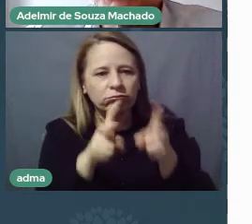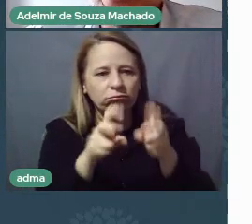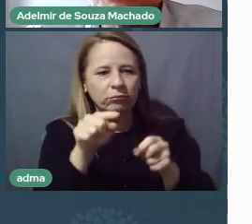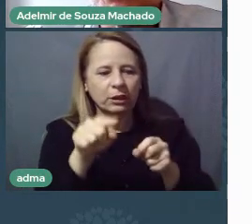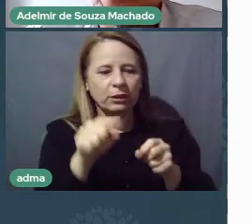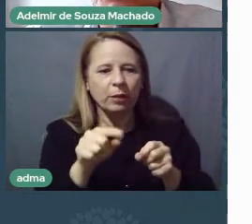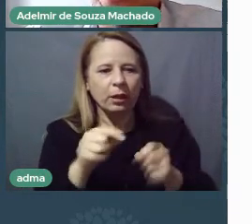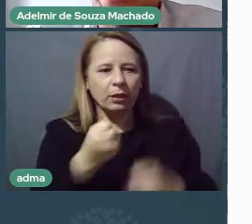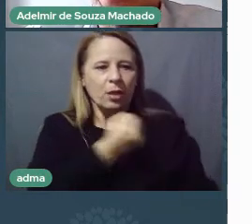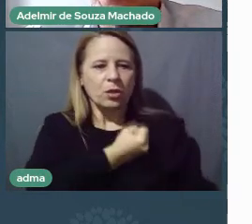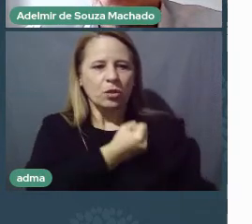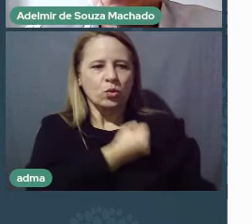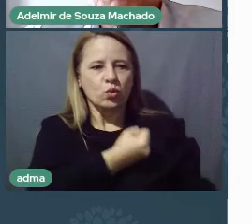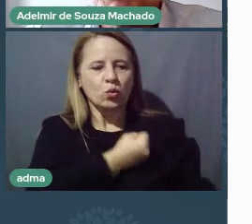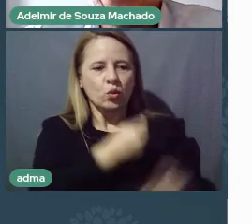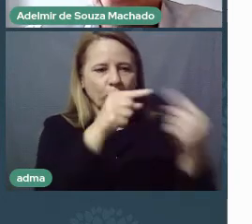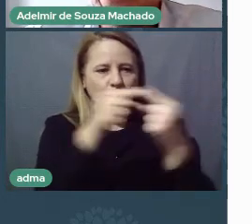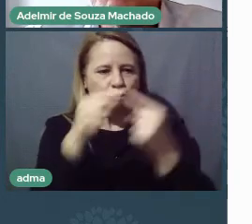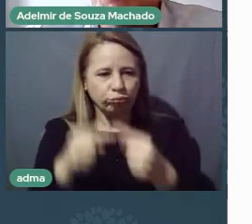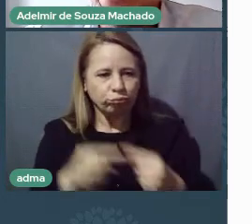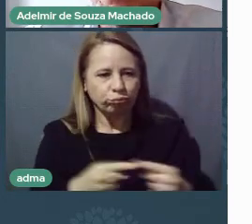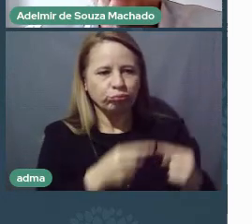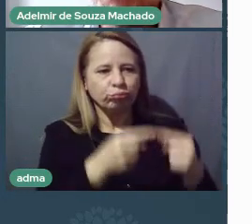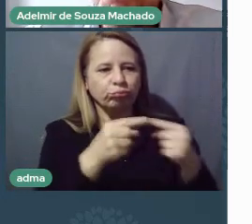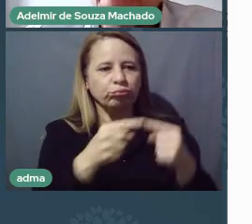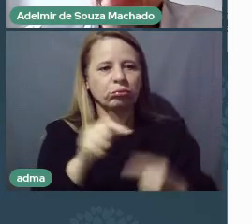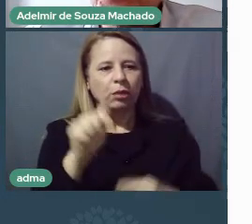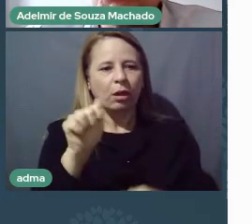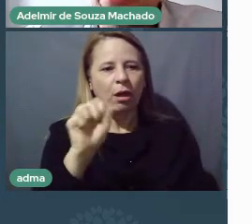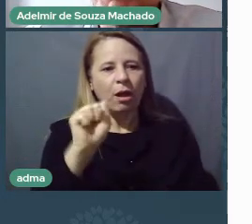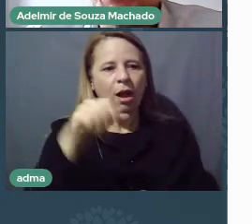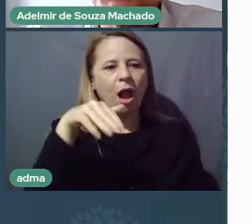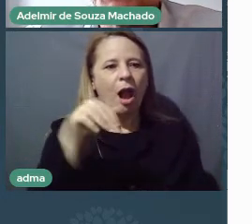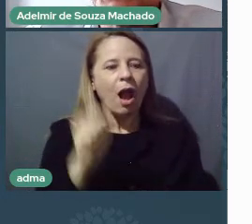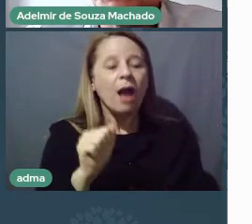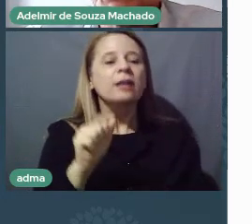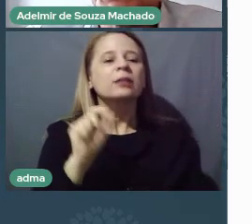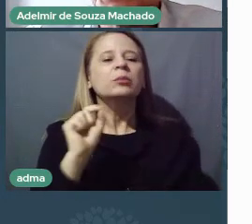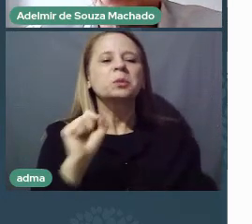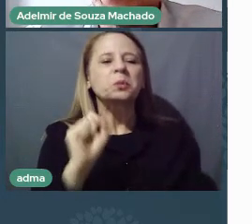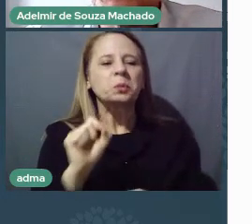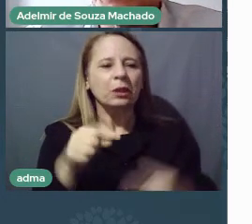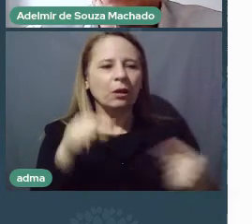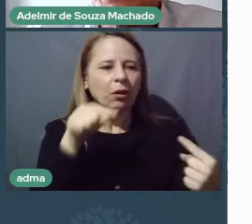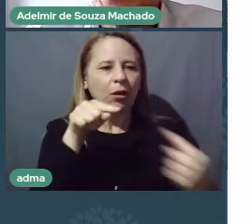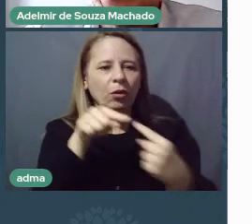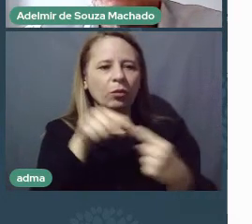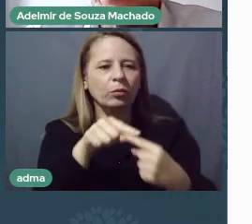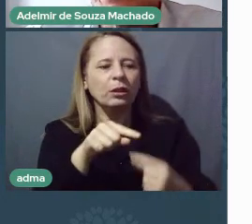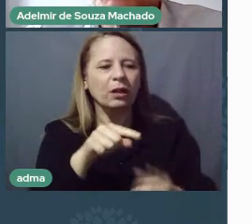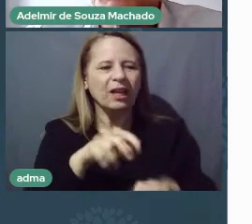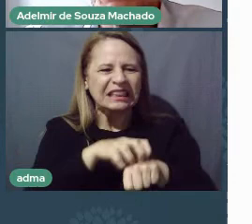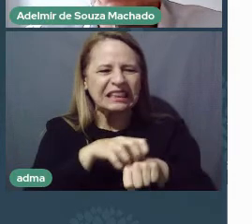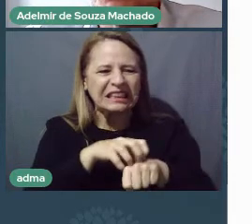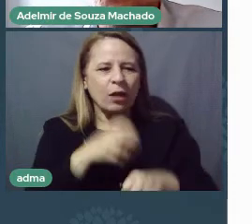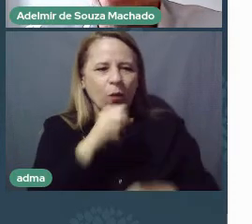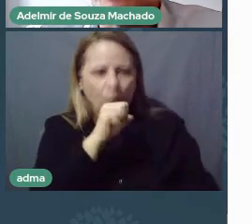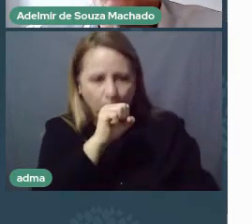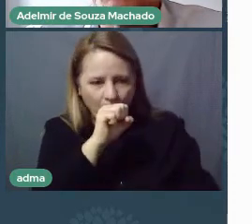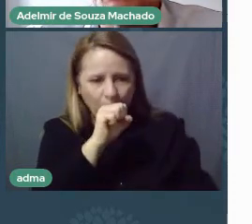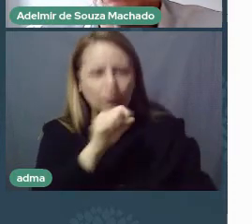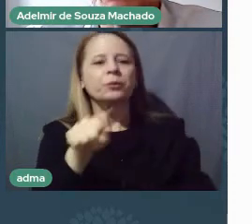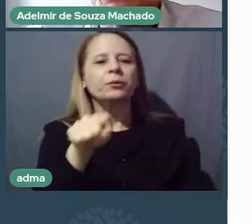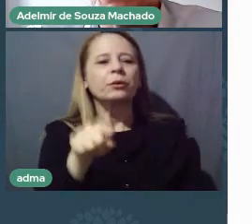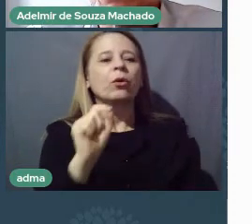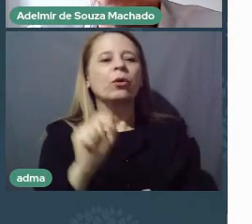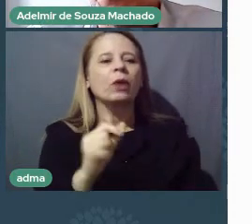uns números relacionados a ela, e para a asma, particularmente de origem alérgica, a interleucinas